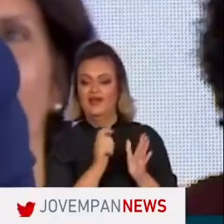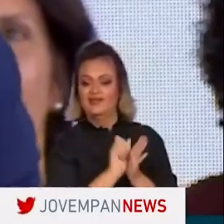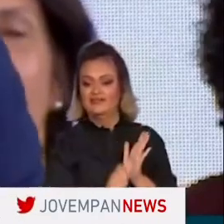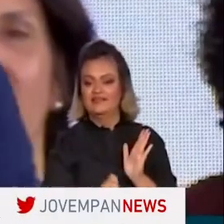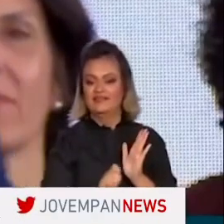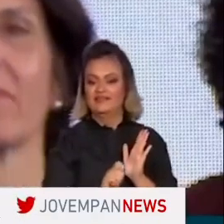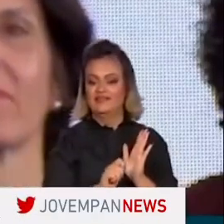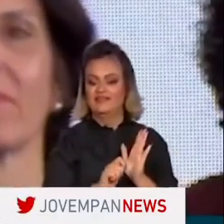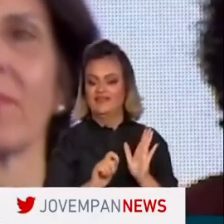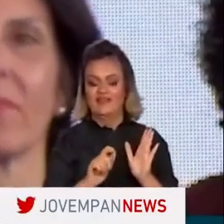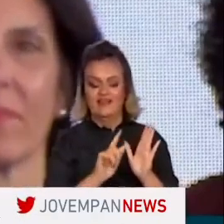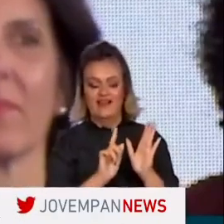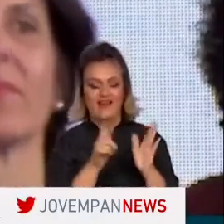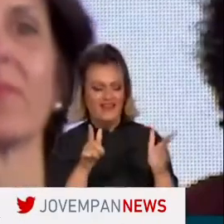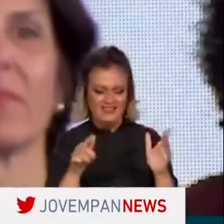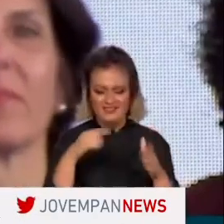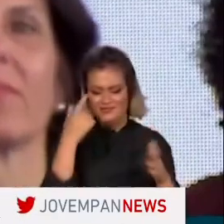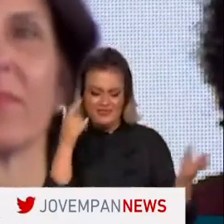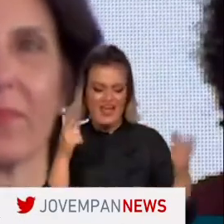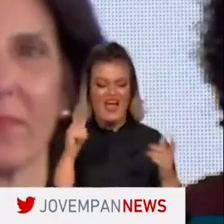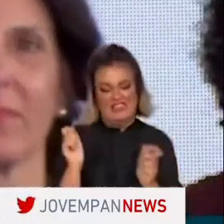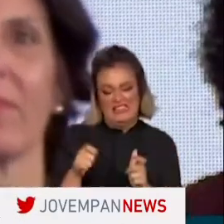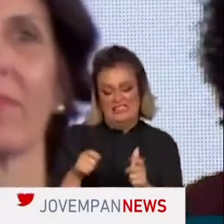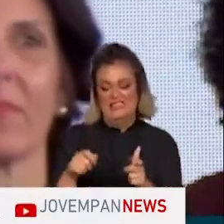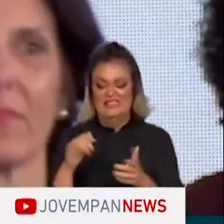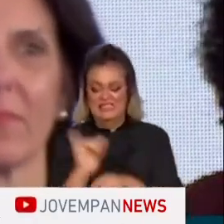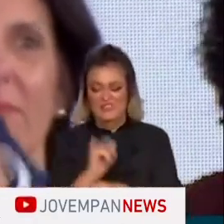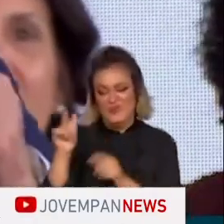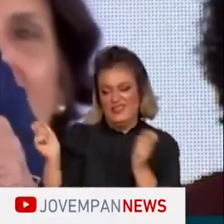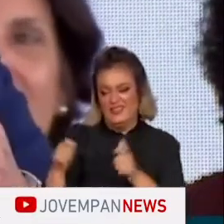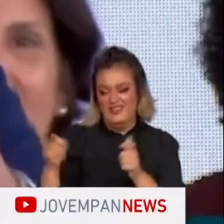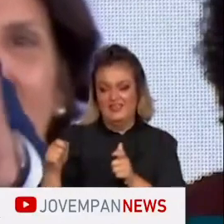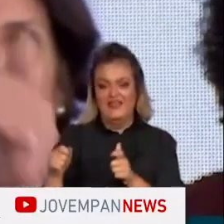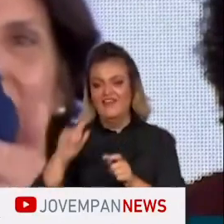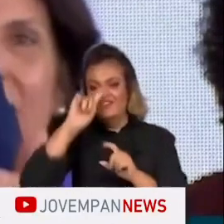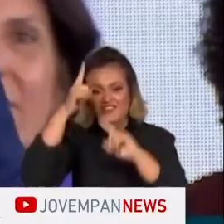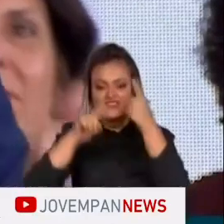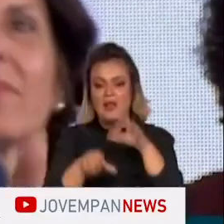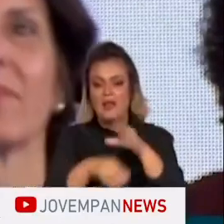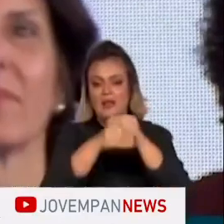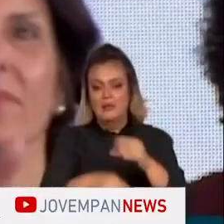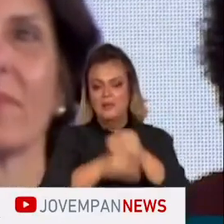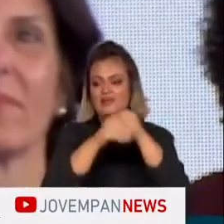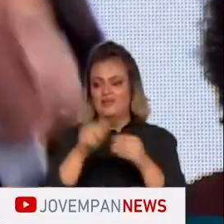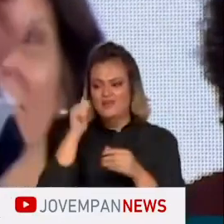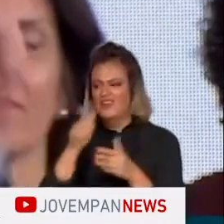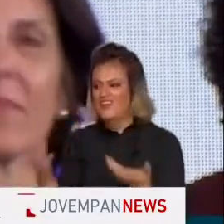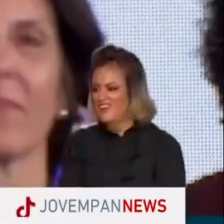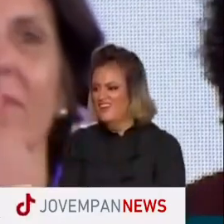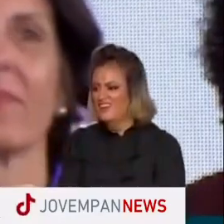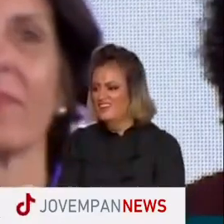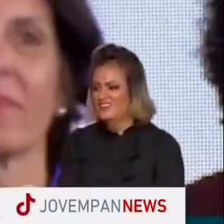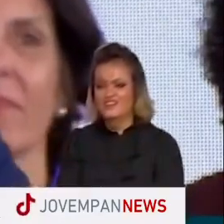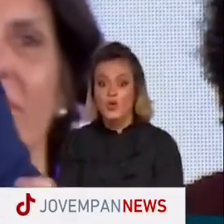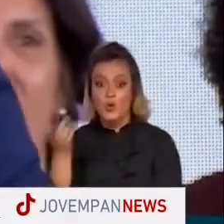do D, que fica dando volta, dando volta, dando volta, e se cria tantos empecilhos que a mulher termina